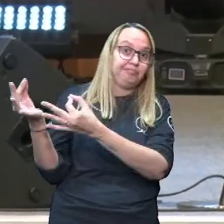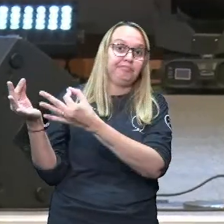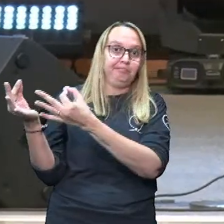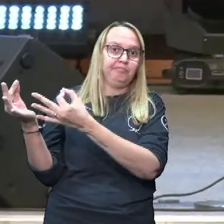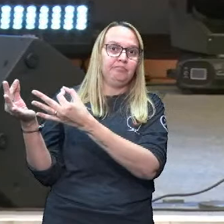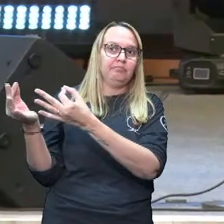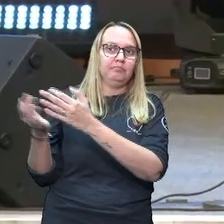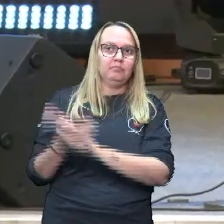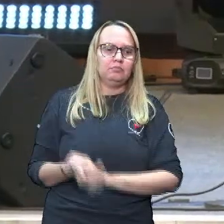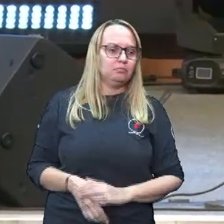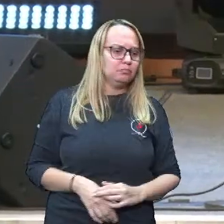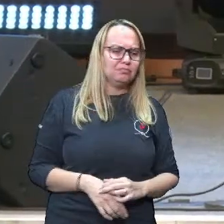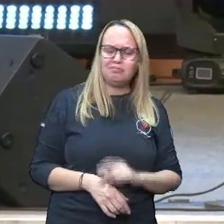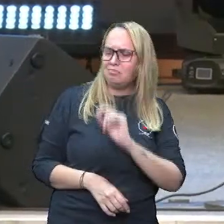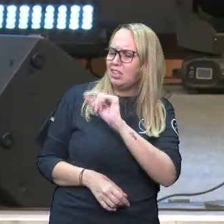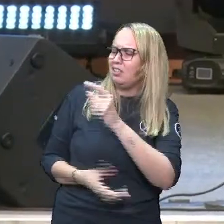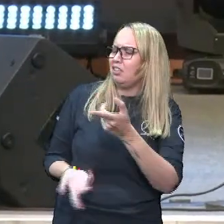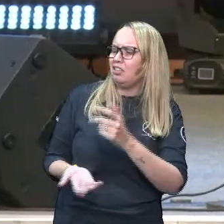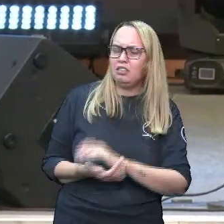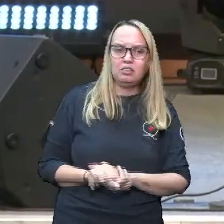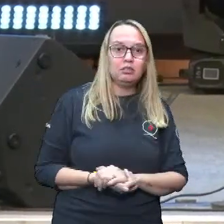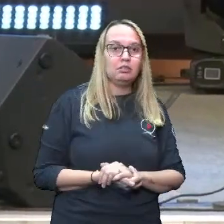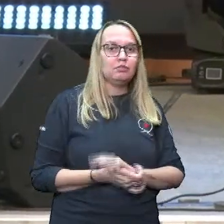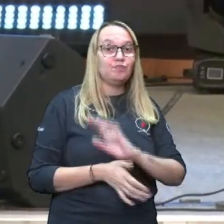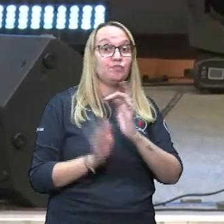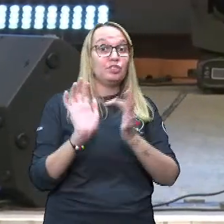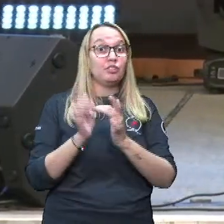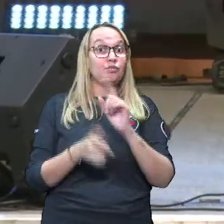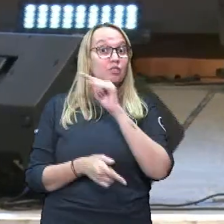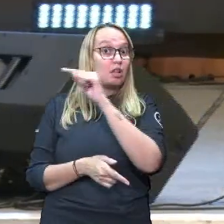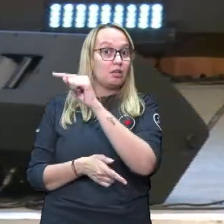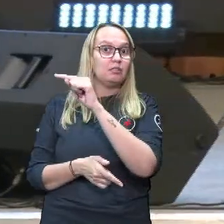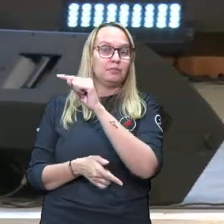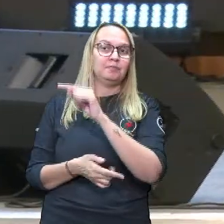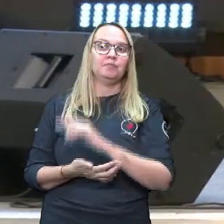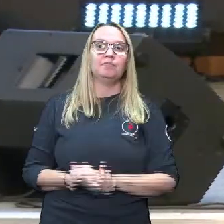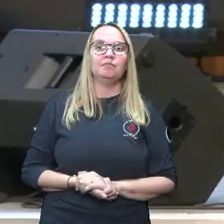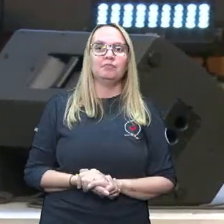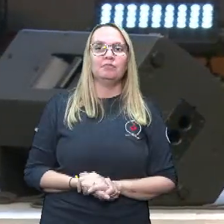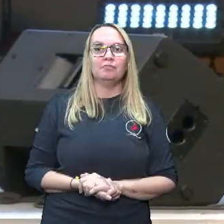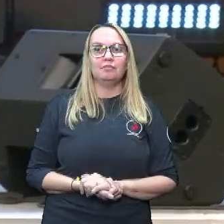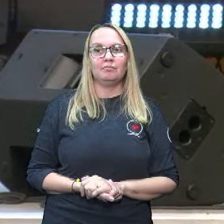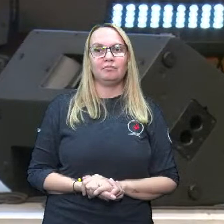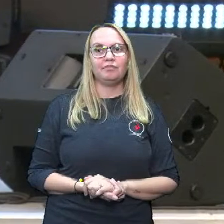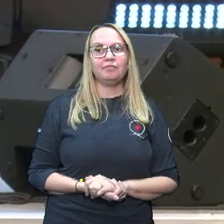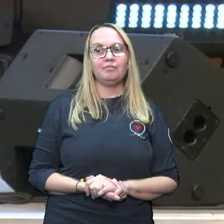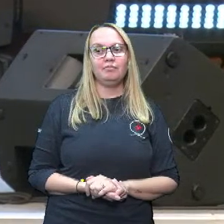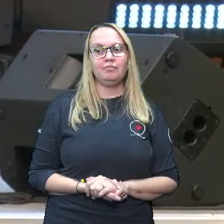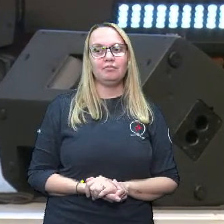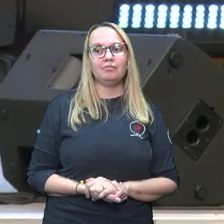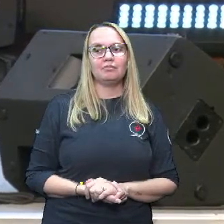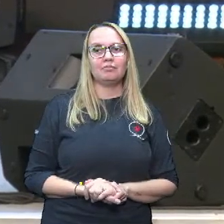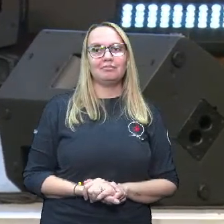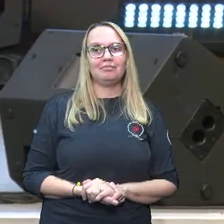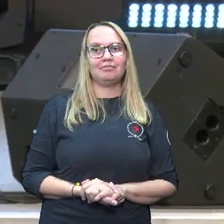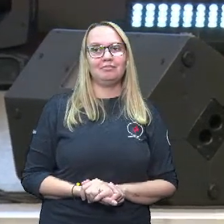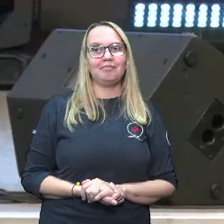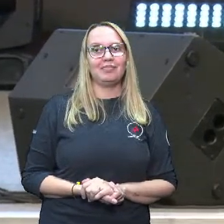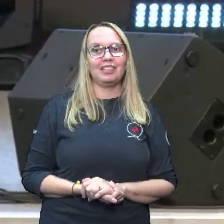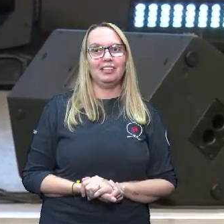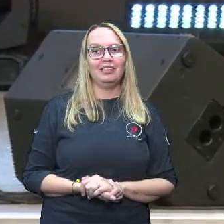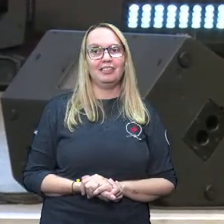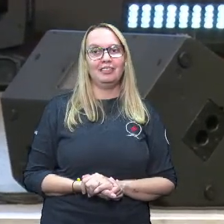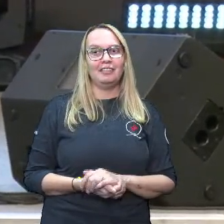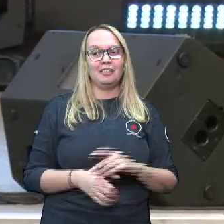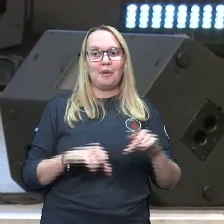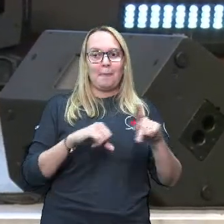E ele fala, o que, que é? Ele diz, é o Senhor. Aí escuta isso aqui, dramaticamente. Pedro veste a